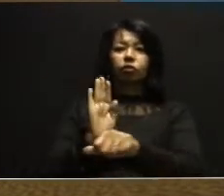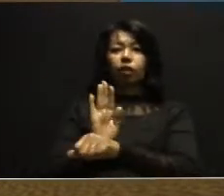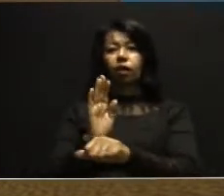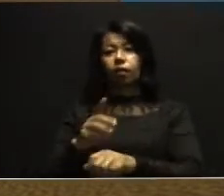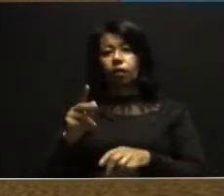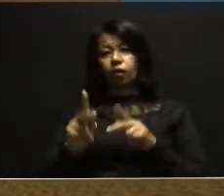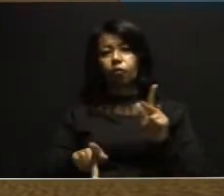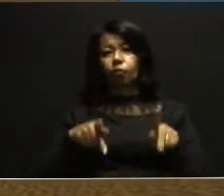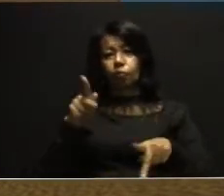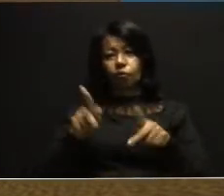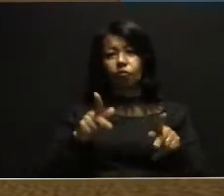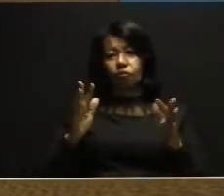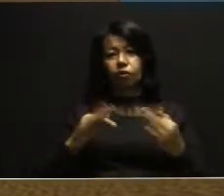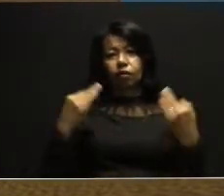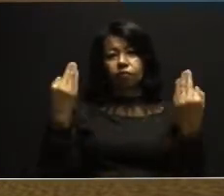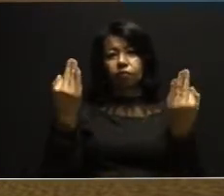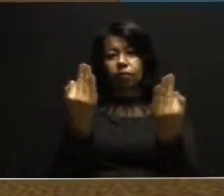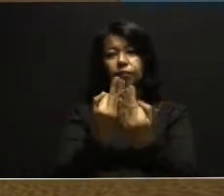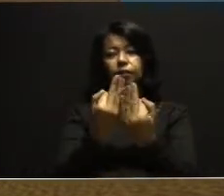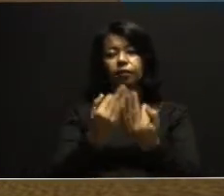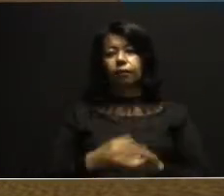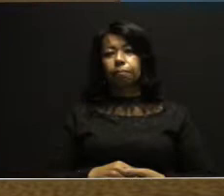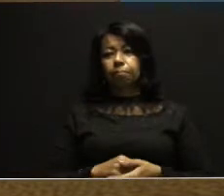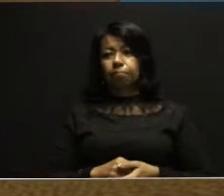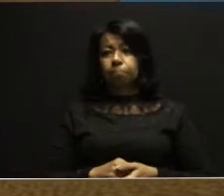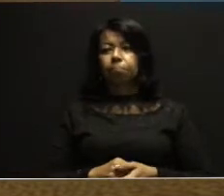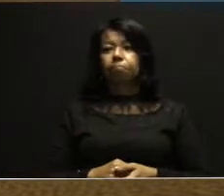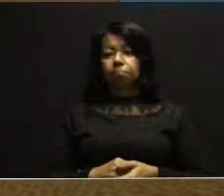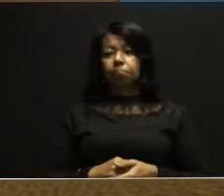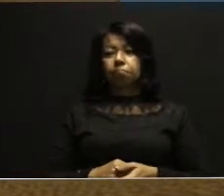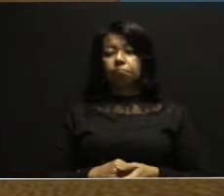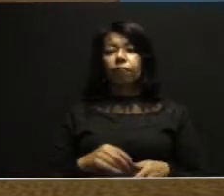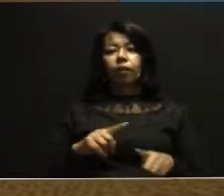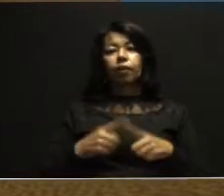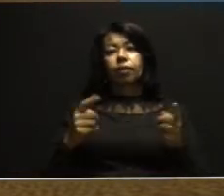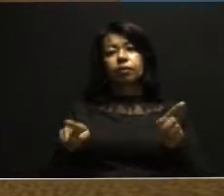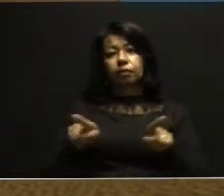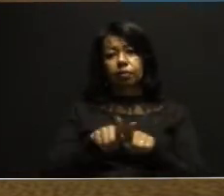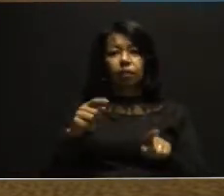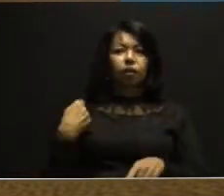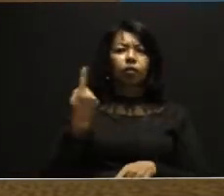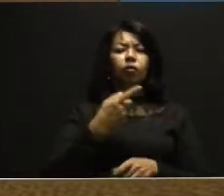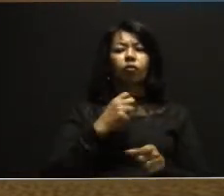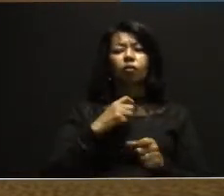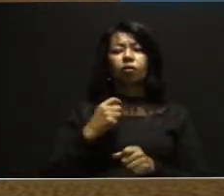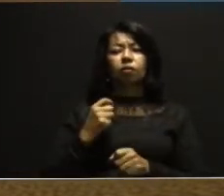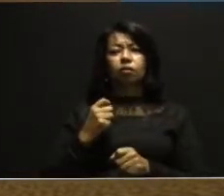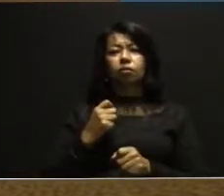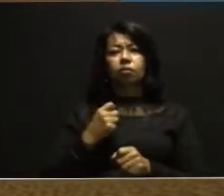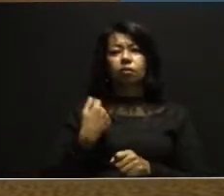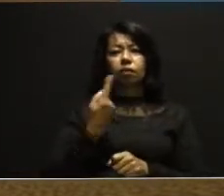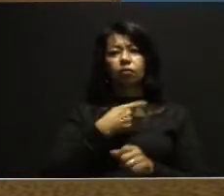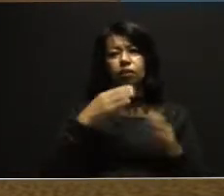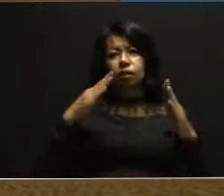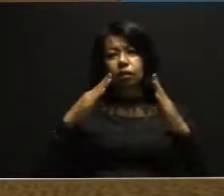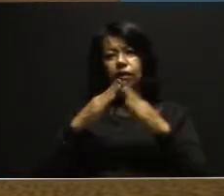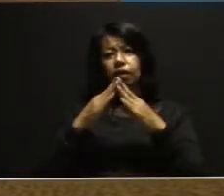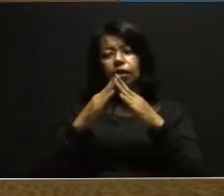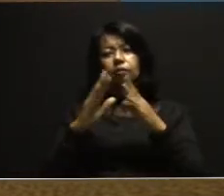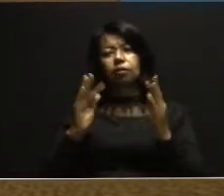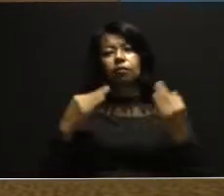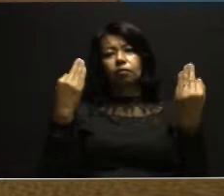necessidades para a promoção da família. Mas o empenho também de todos nós na construção da nossa casa, da nossa